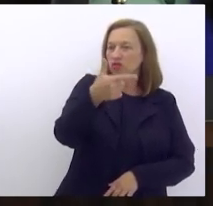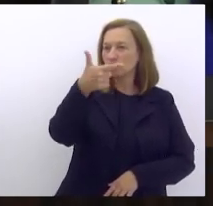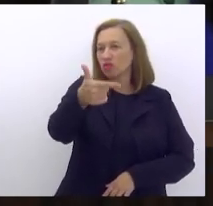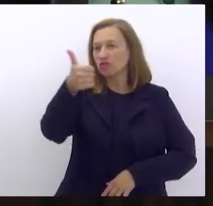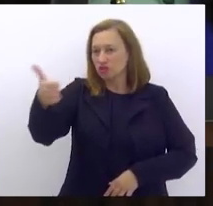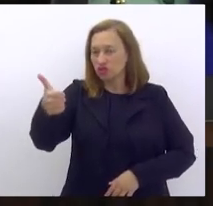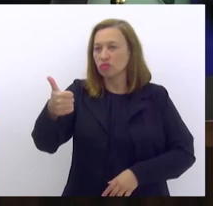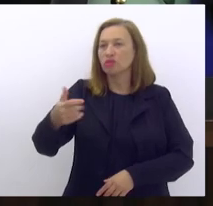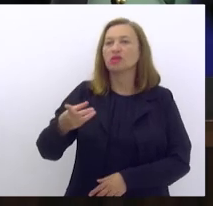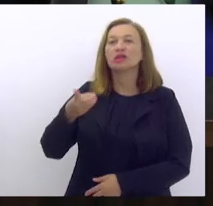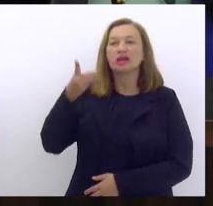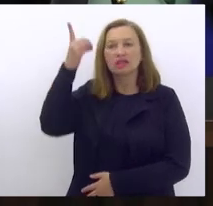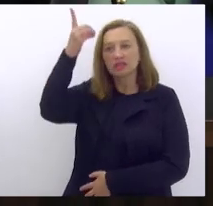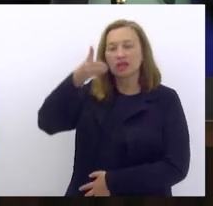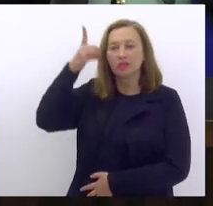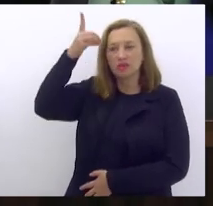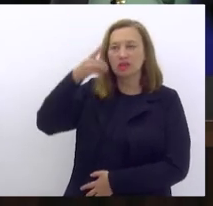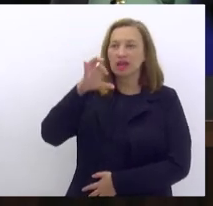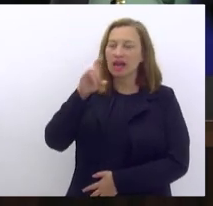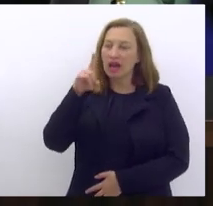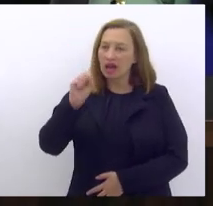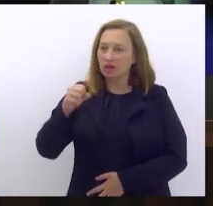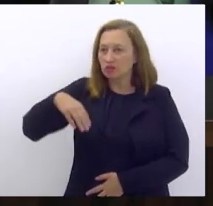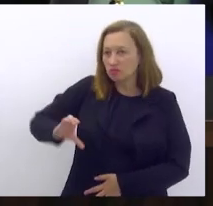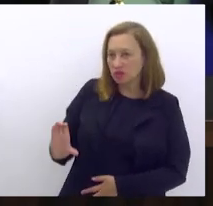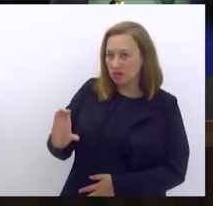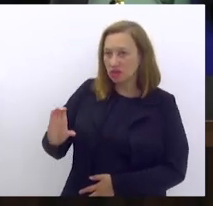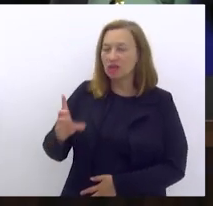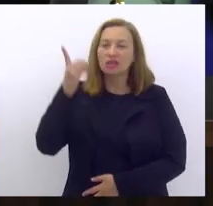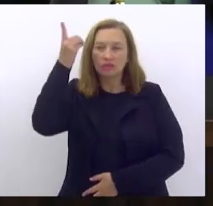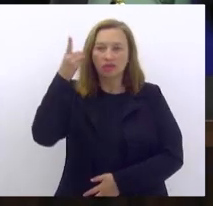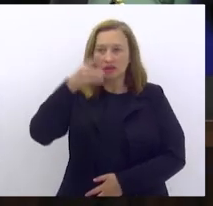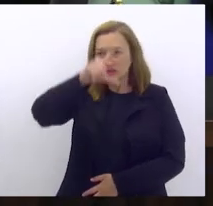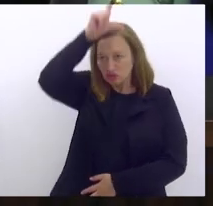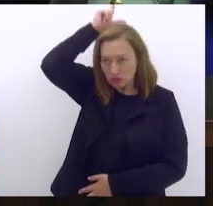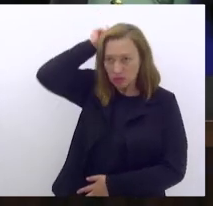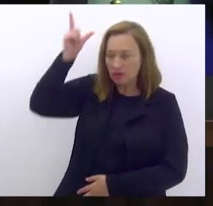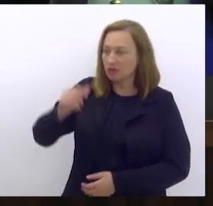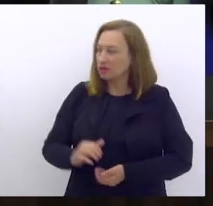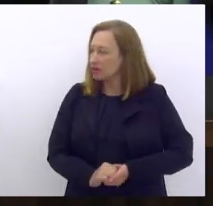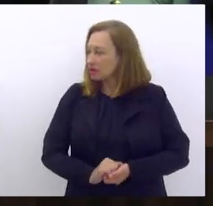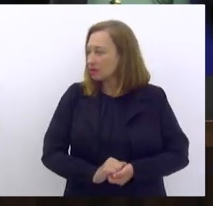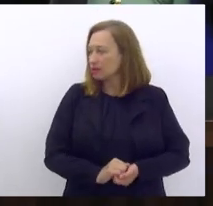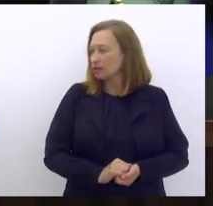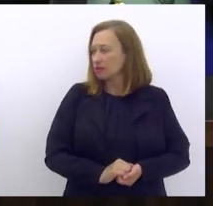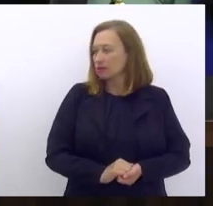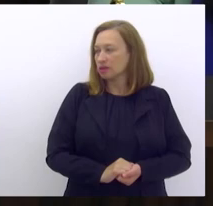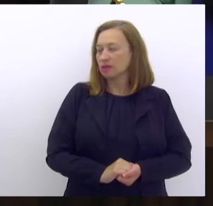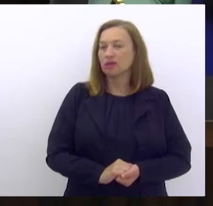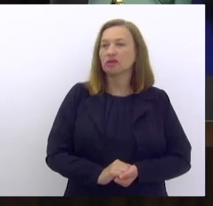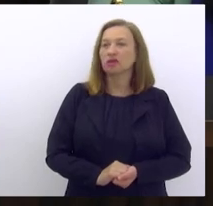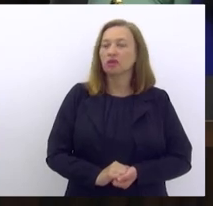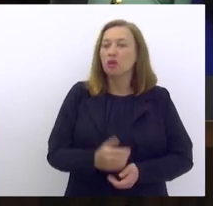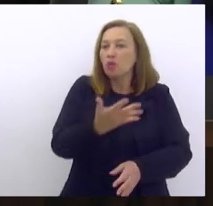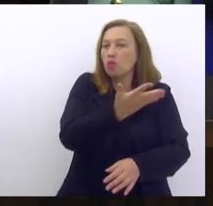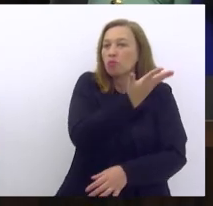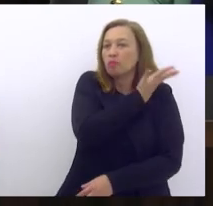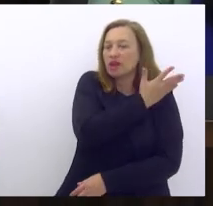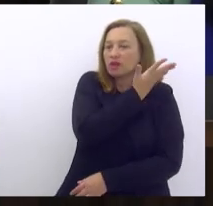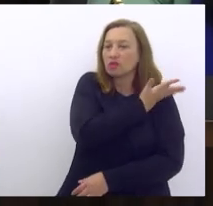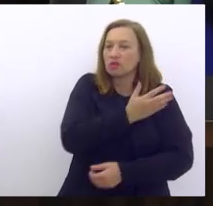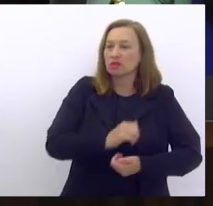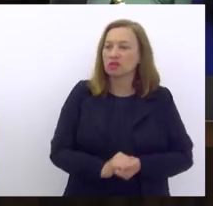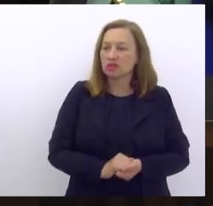5272/2021, do nosso nobre deputado Carlos Mick e Luiz Paulo, que dispõe sobre o preconceito